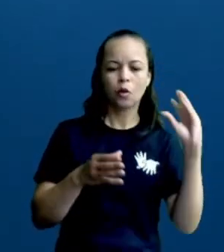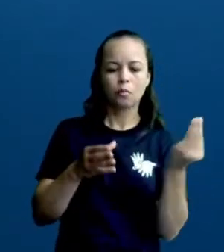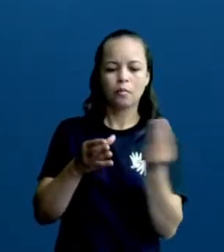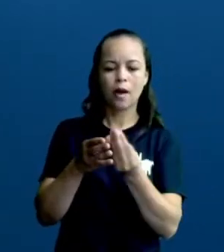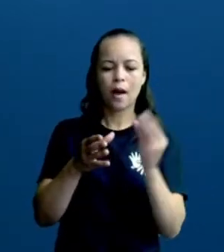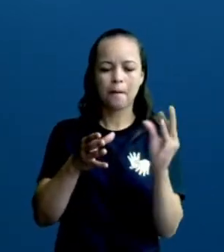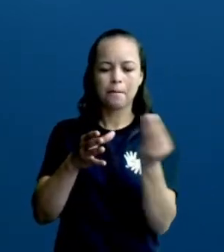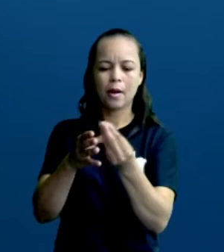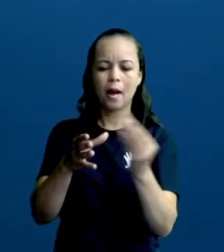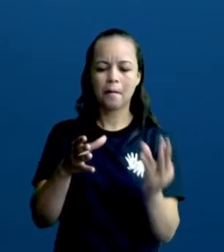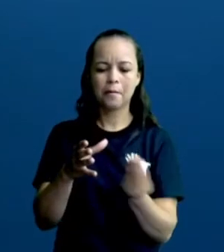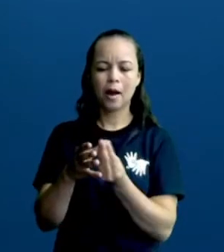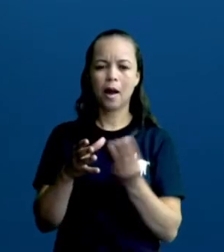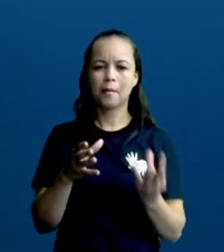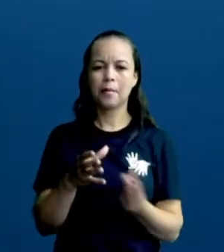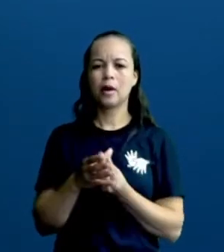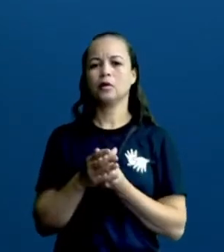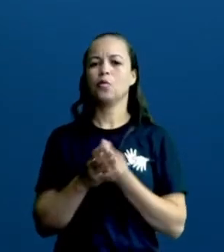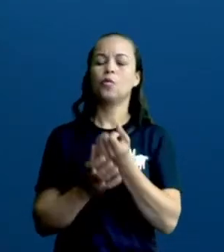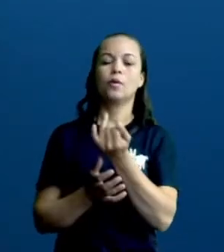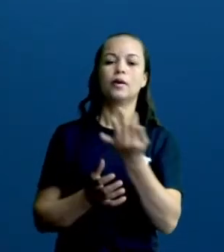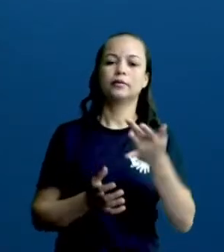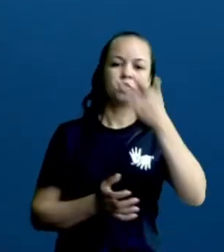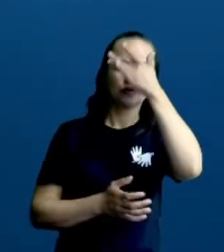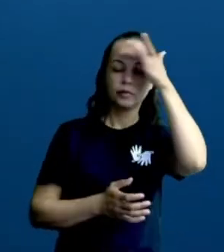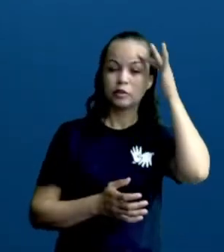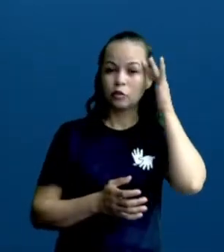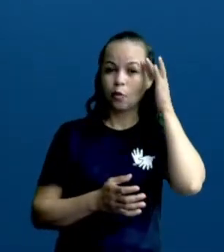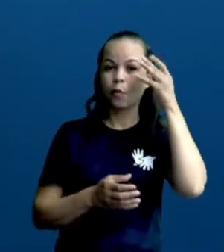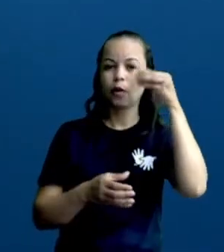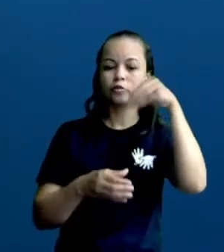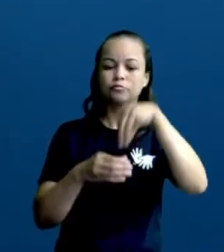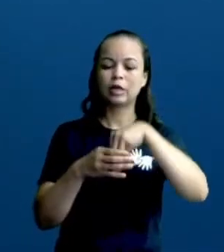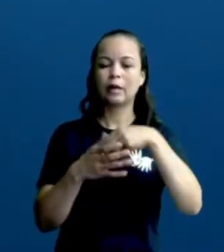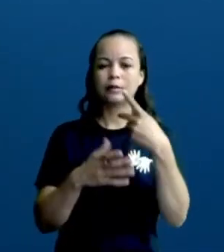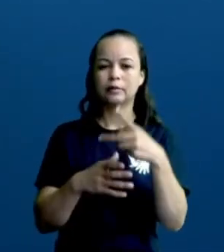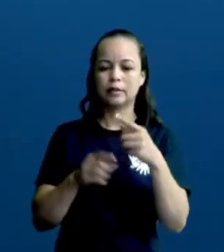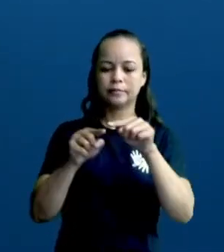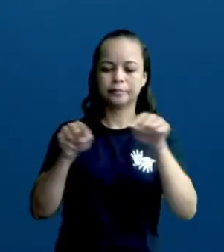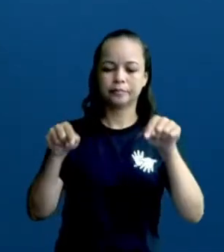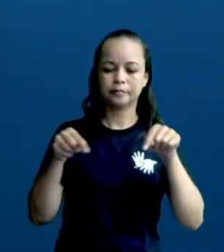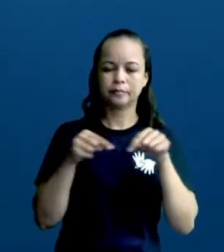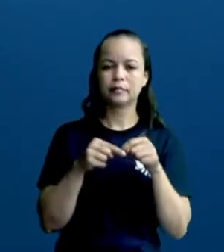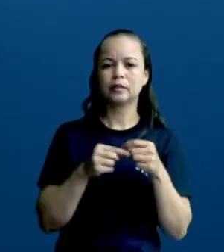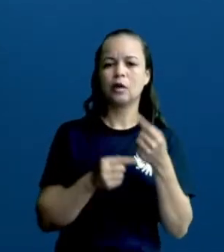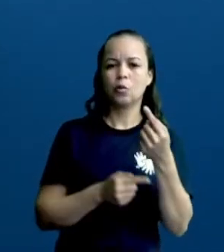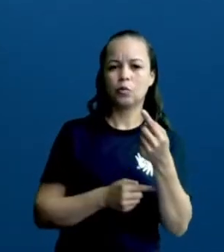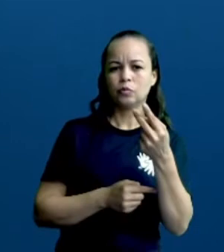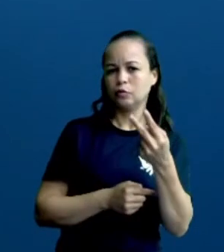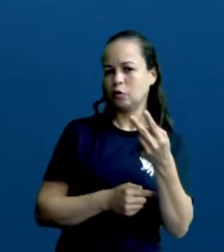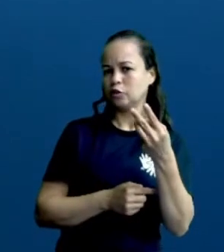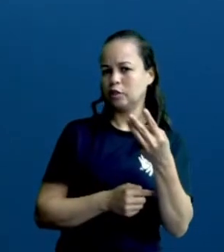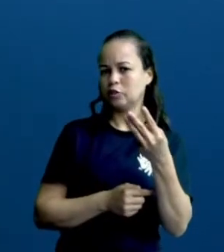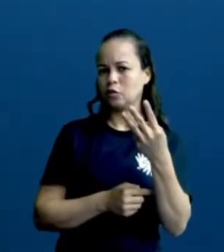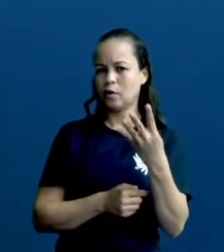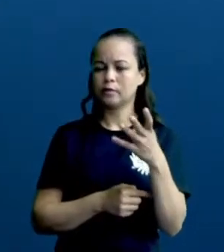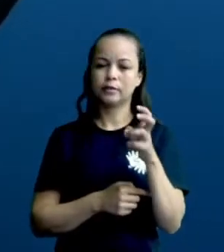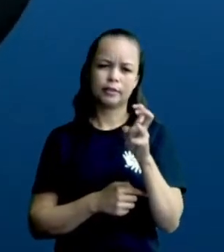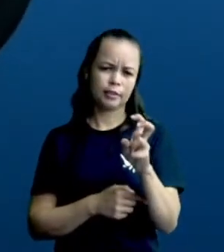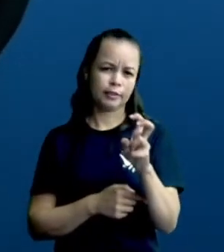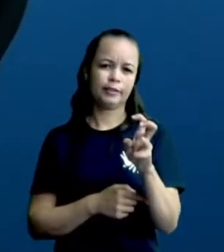pessoas cabem para cada metro quadrado? Aqui nós podemos contar, ó, 1, 2, 3, 4,